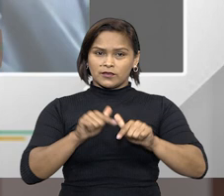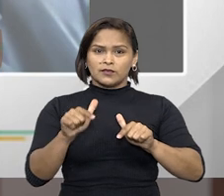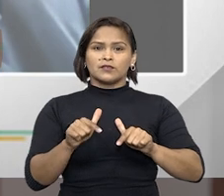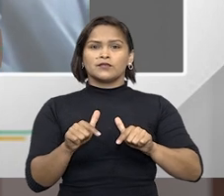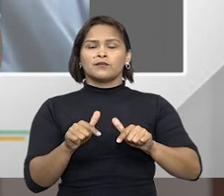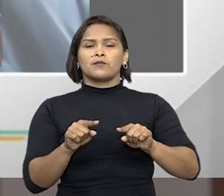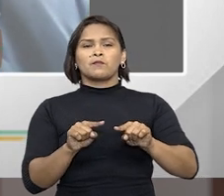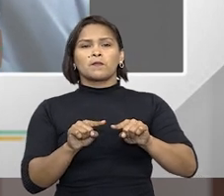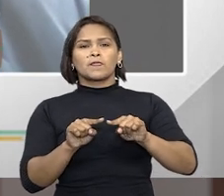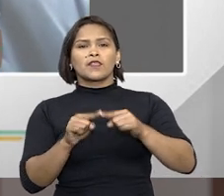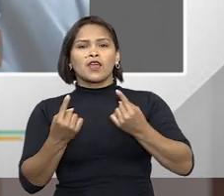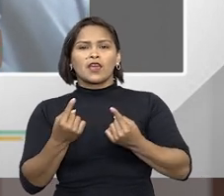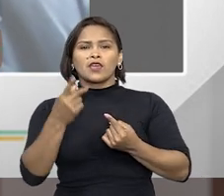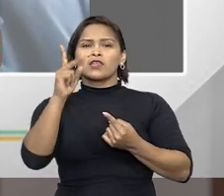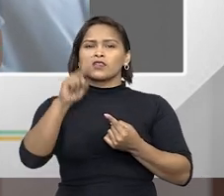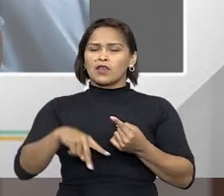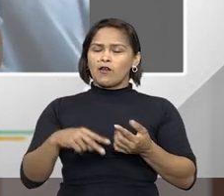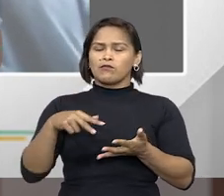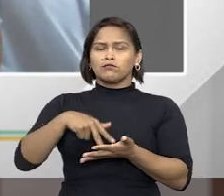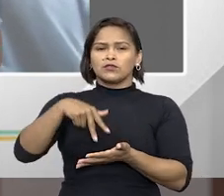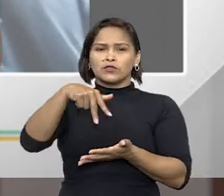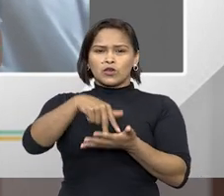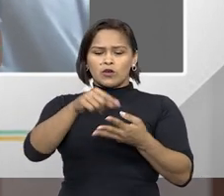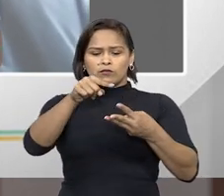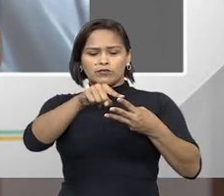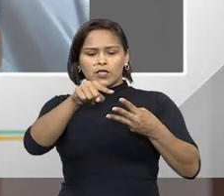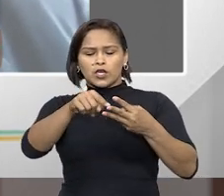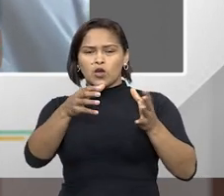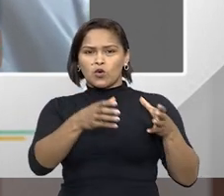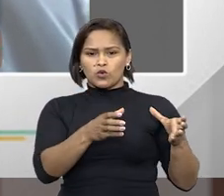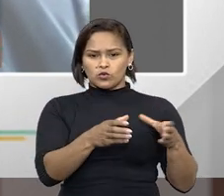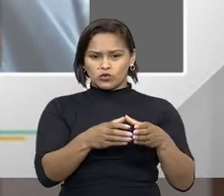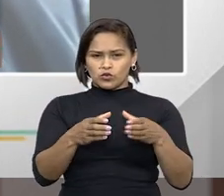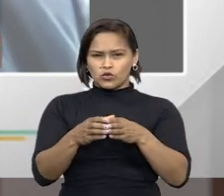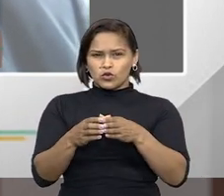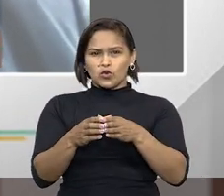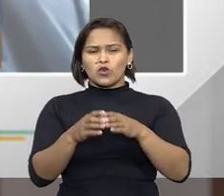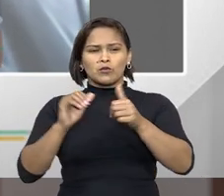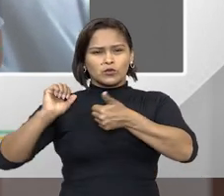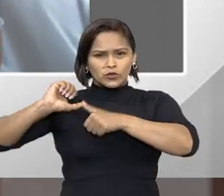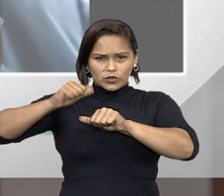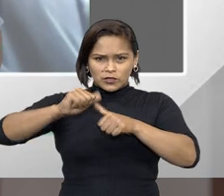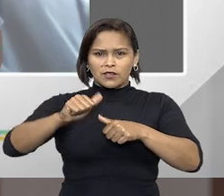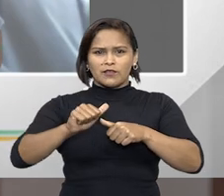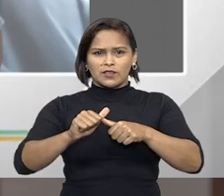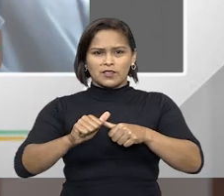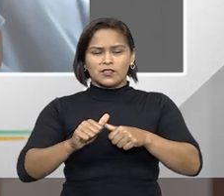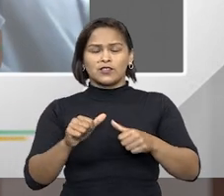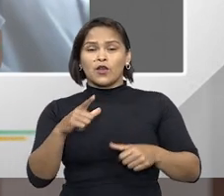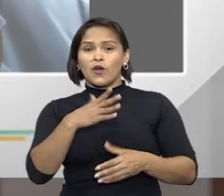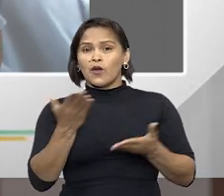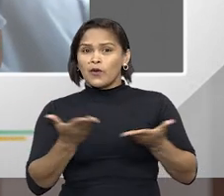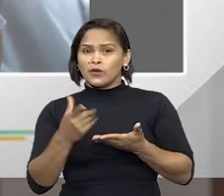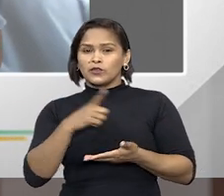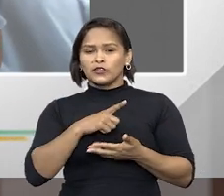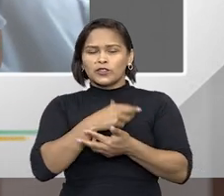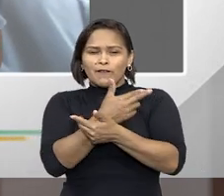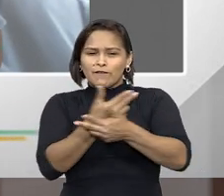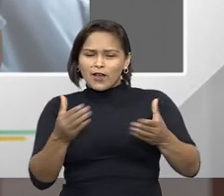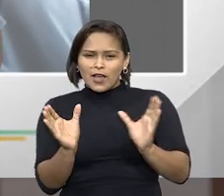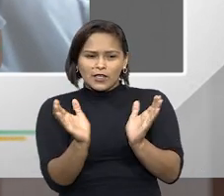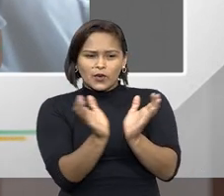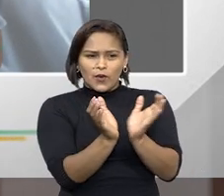foram instituídos os núcleos de triagem. Hoje nós temos vários núcleos, inclusive núcleos